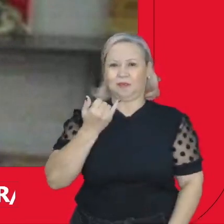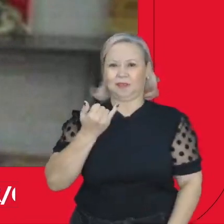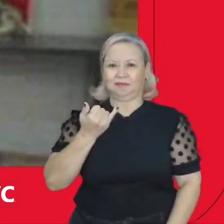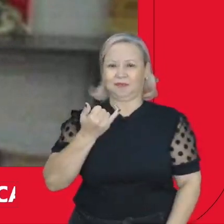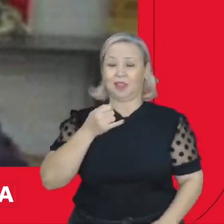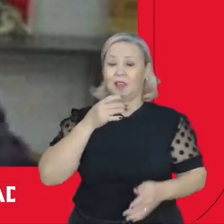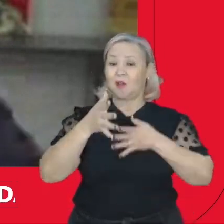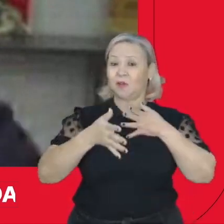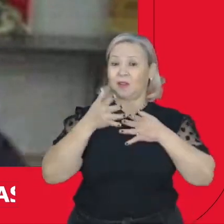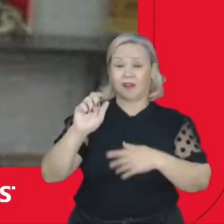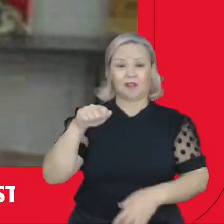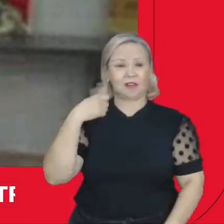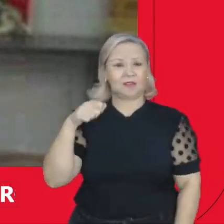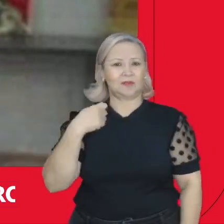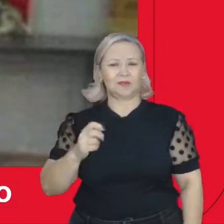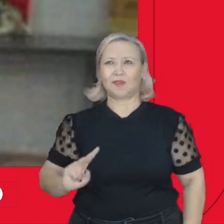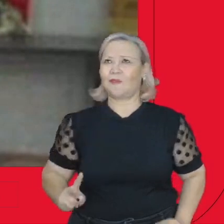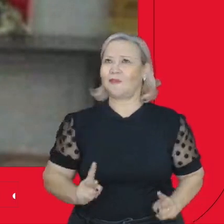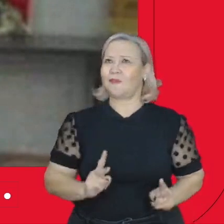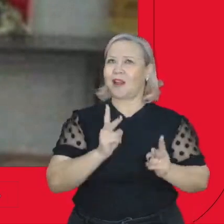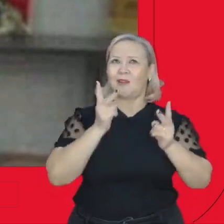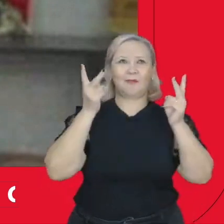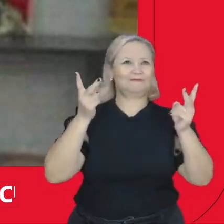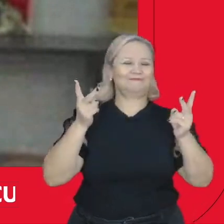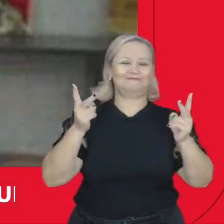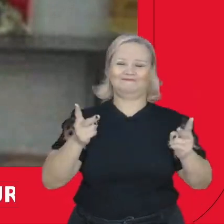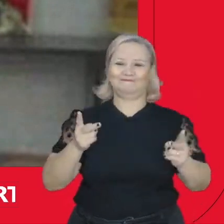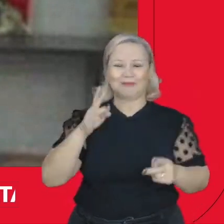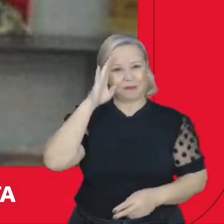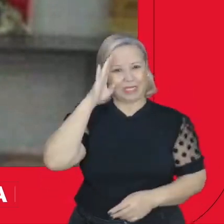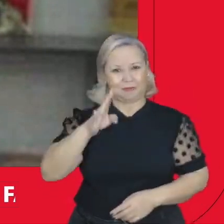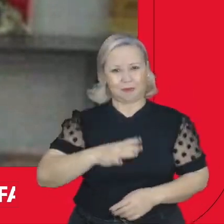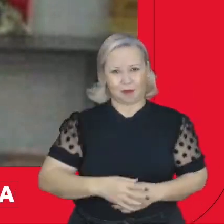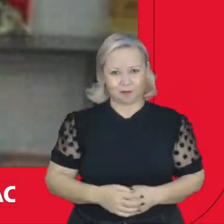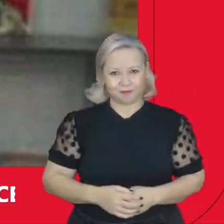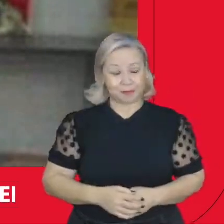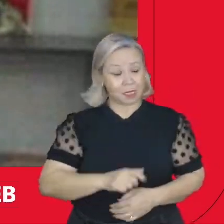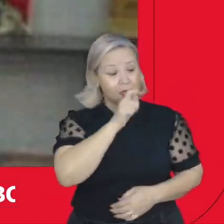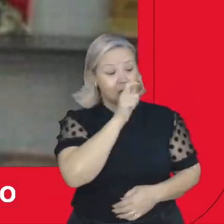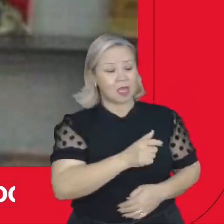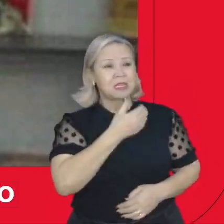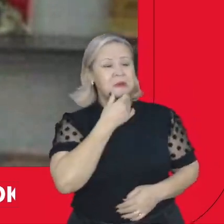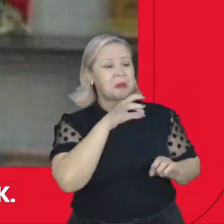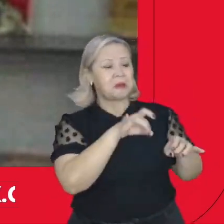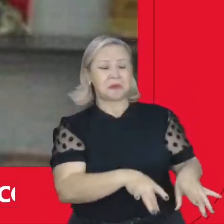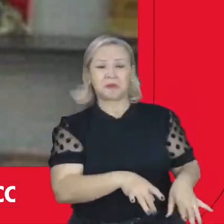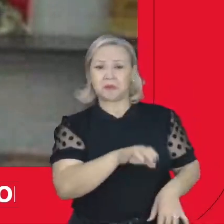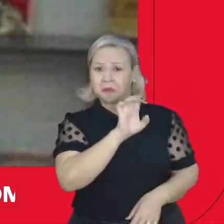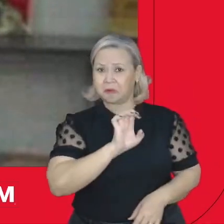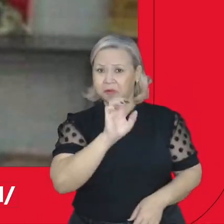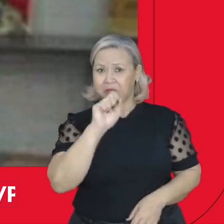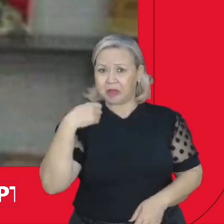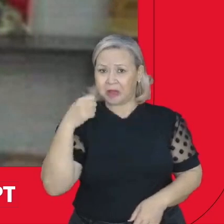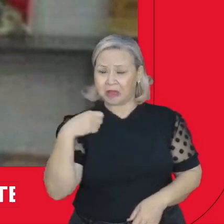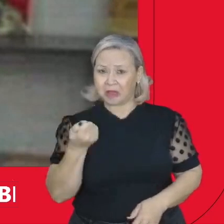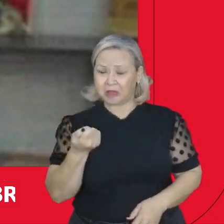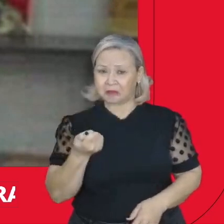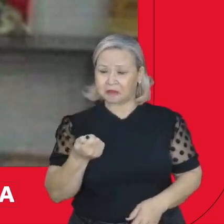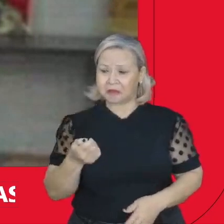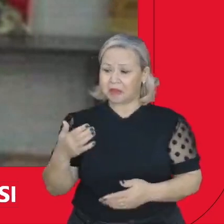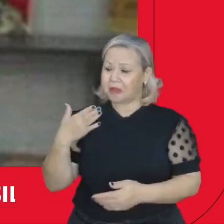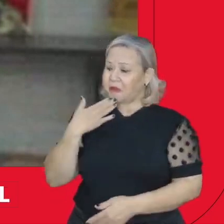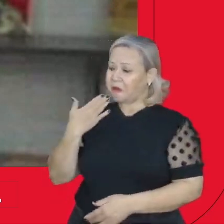gaúchas é um valor inegociável. Esse rapaz, ele abandonou o Estado, pediu renúncia, sem